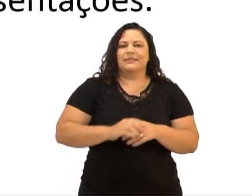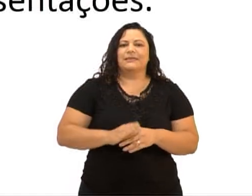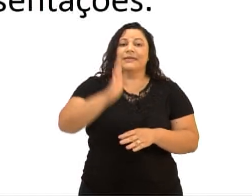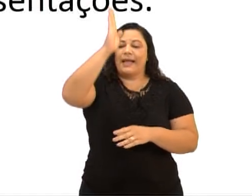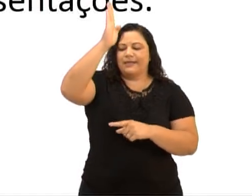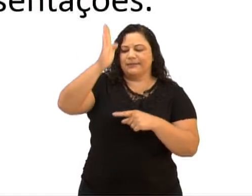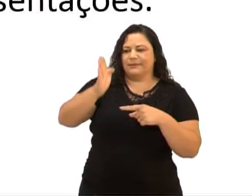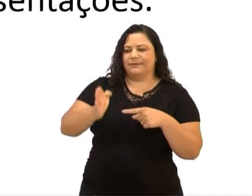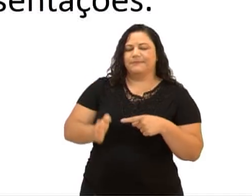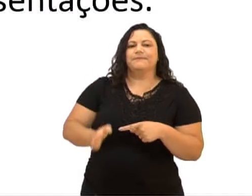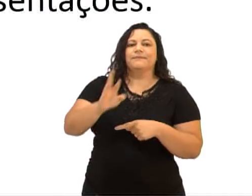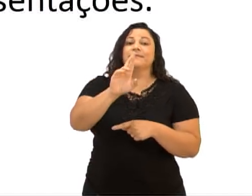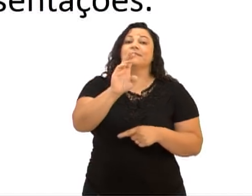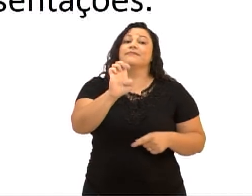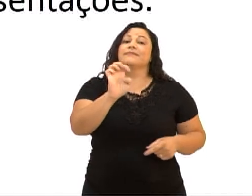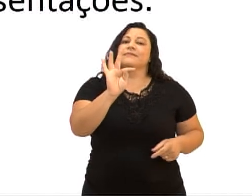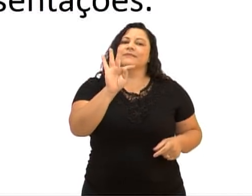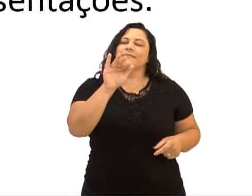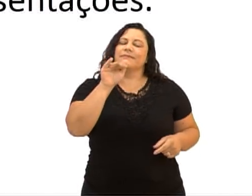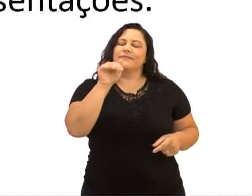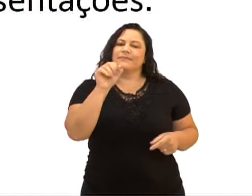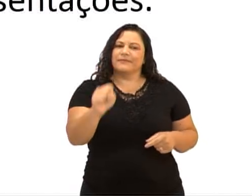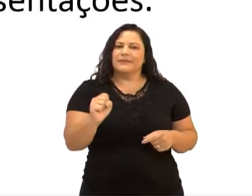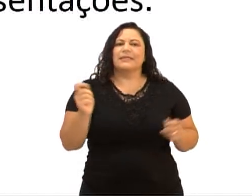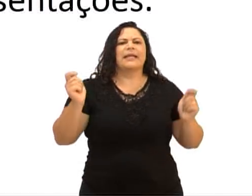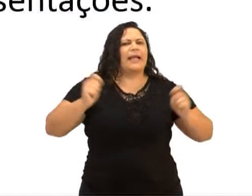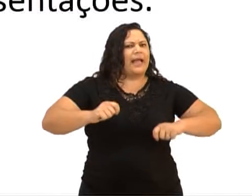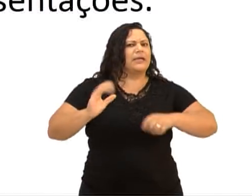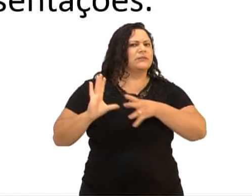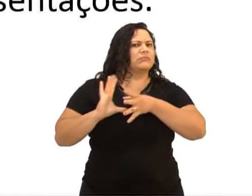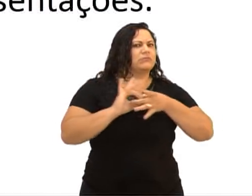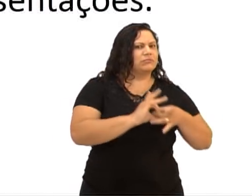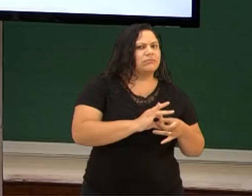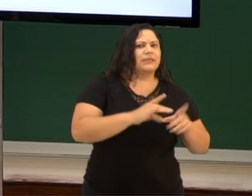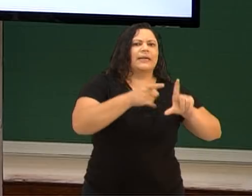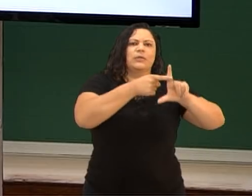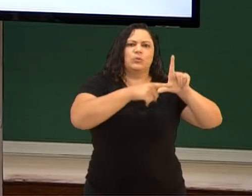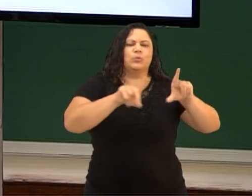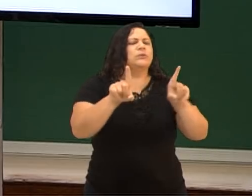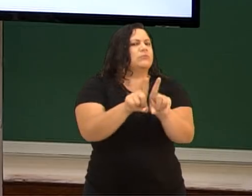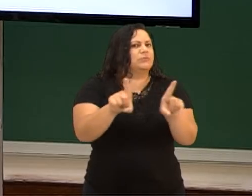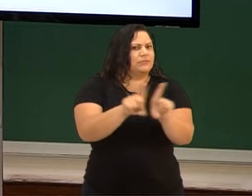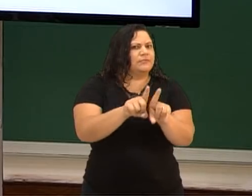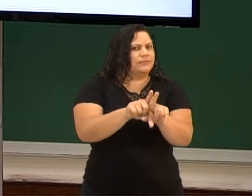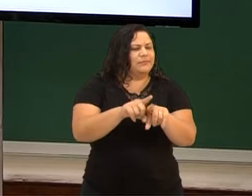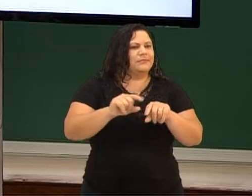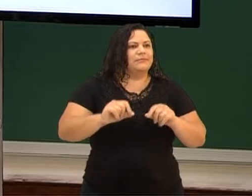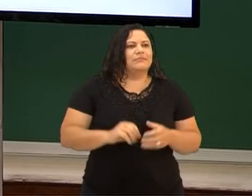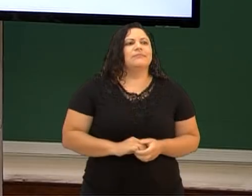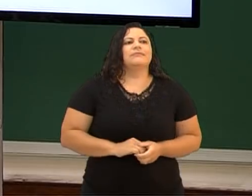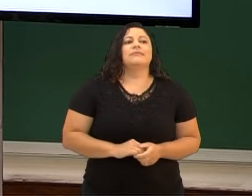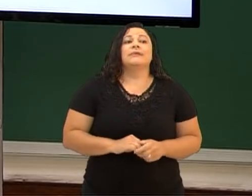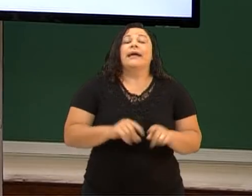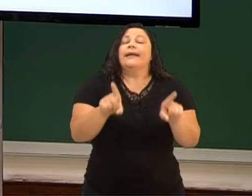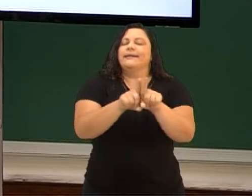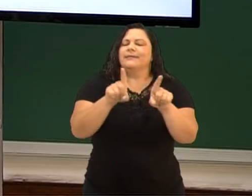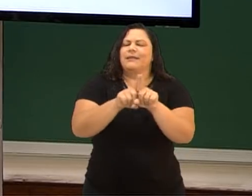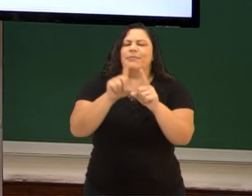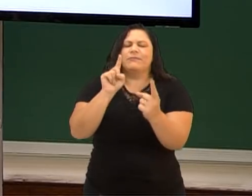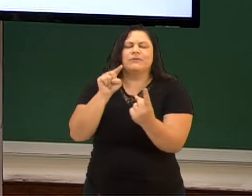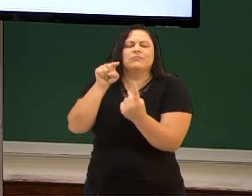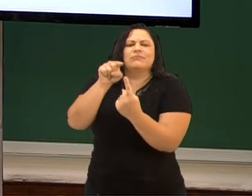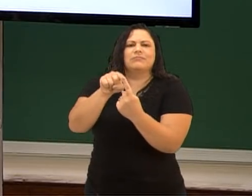Nós comentamos um pouquinho que a semi-reta faz parte do ângulo. Então, a gente vai conhecer um pouquinho mais delas agora. E também vai identificar e